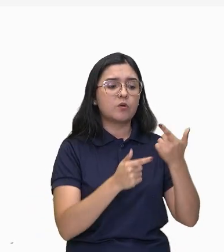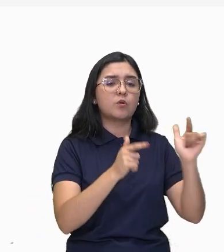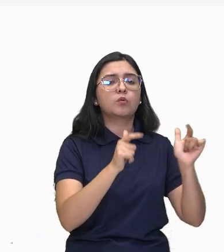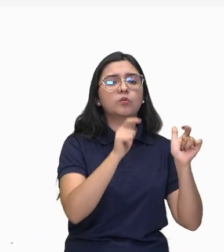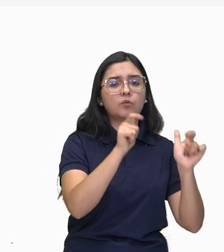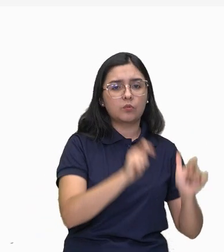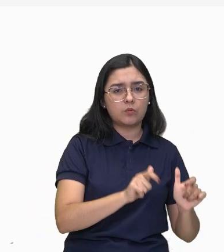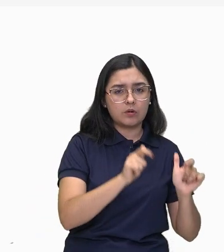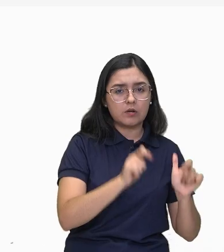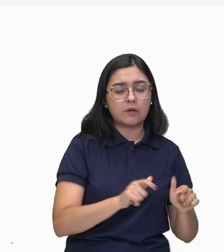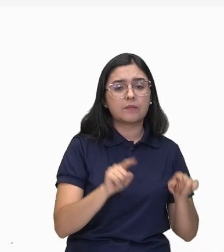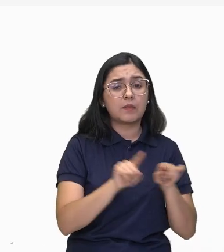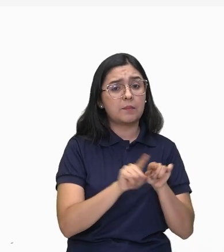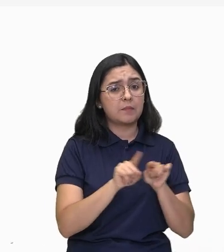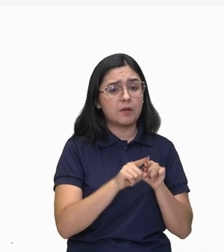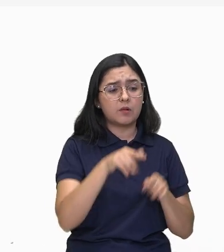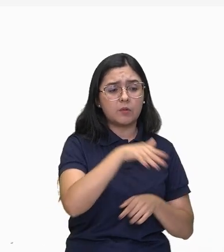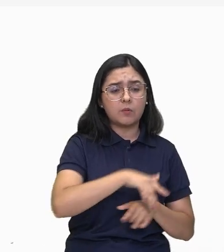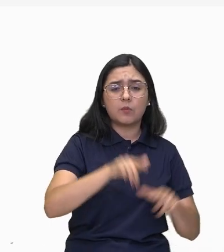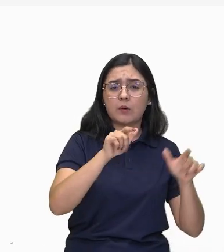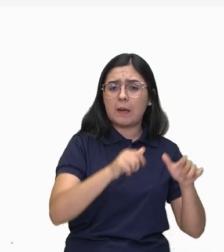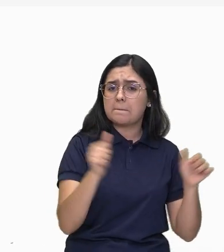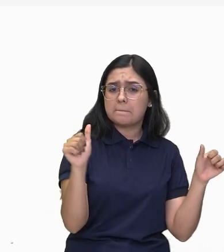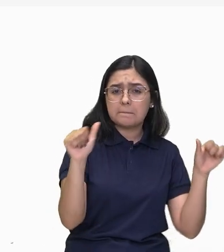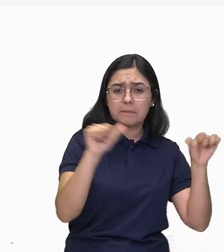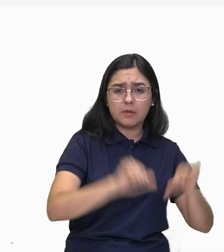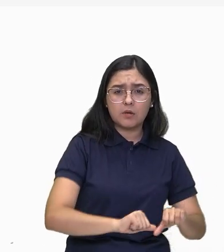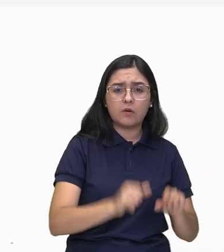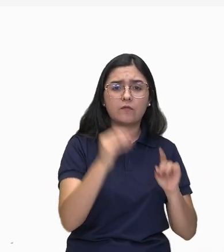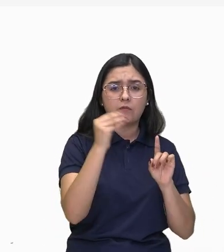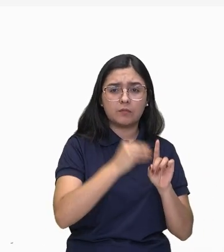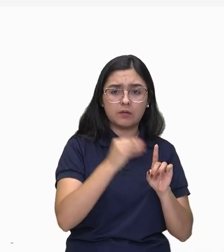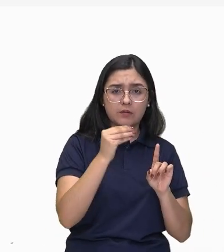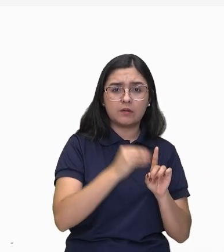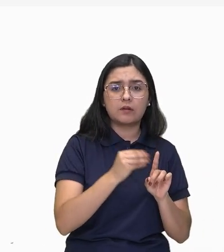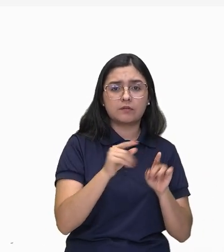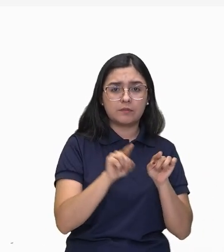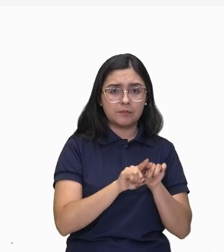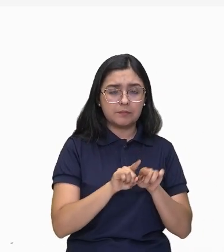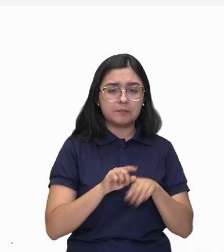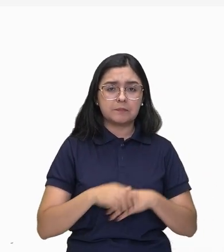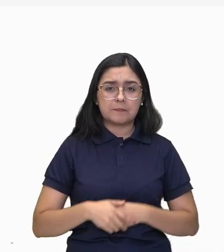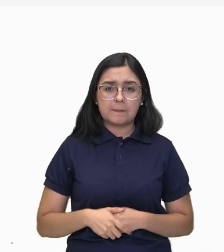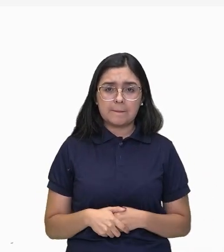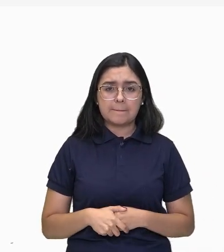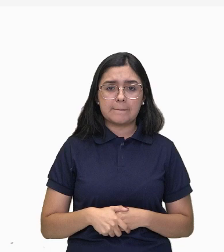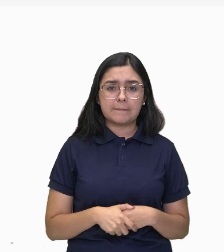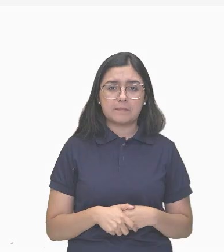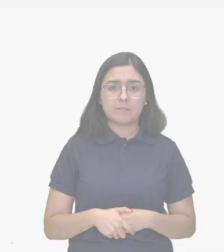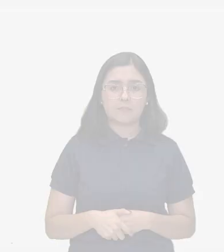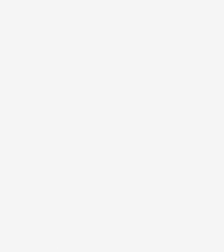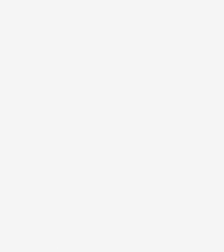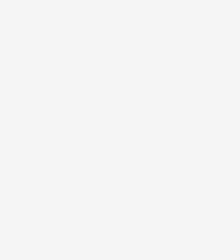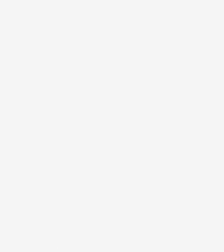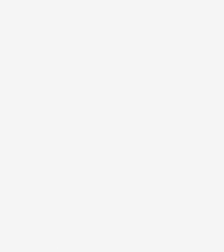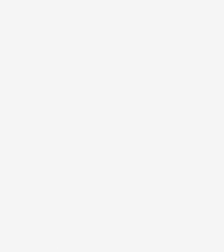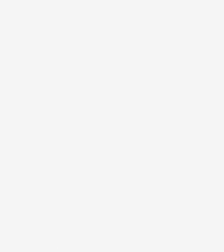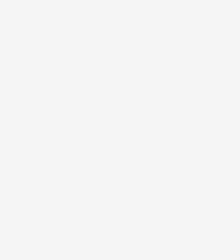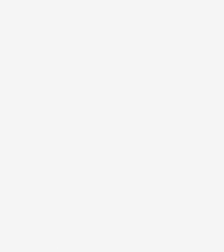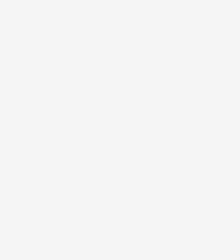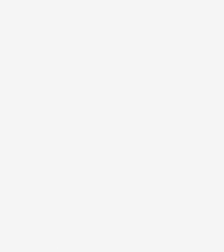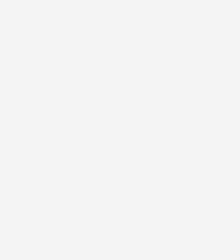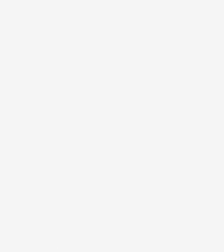outras áreas, às vezes até piores, ficar em vulnerabilidade mesmo, né? E aí acaba sendo deixada de lado